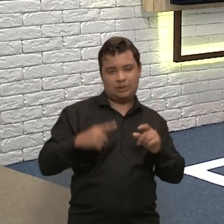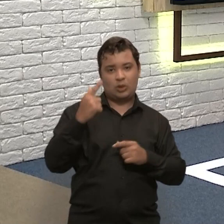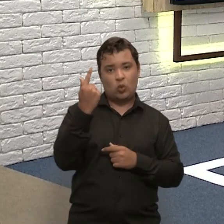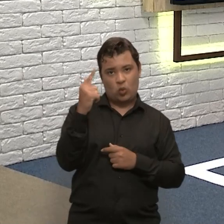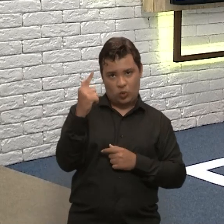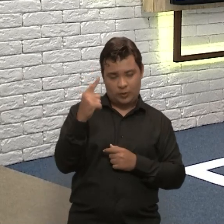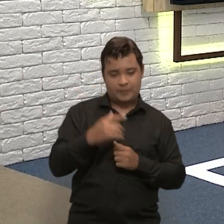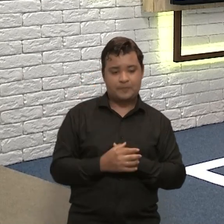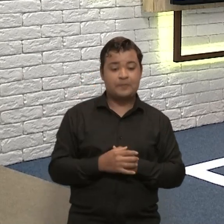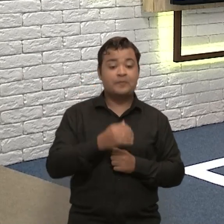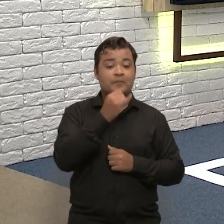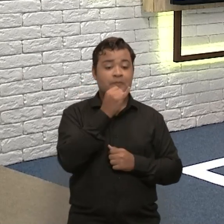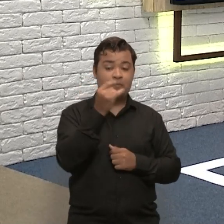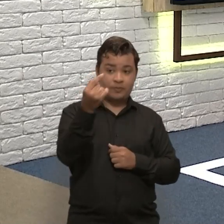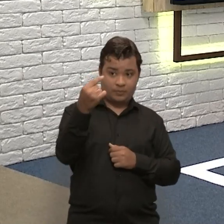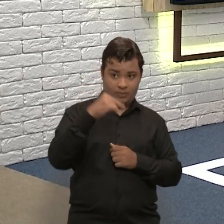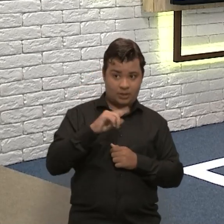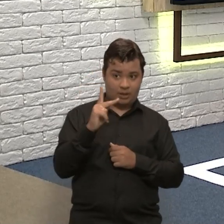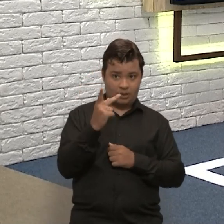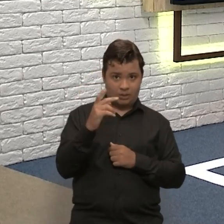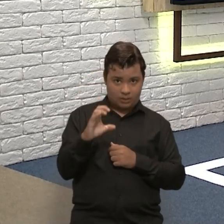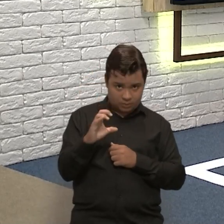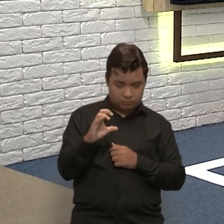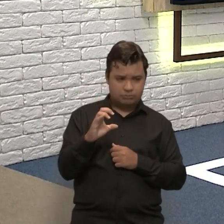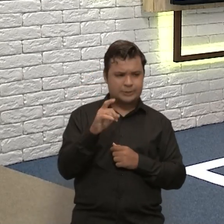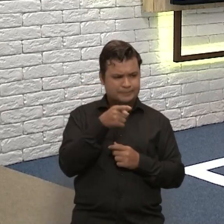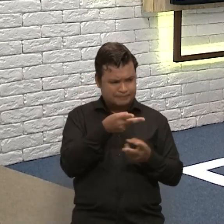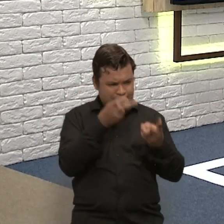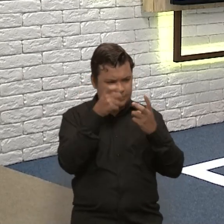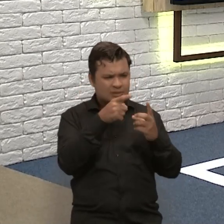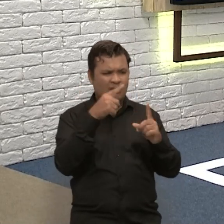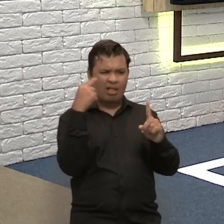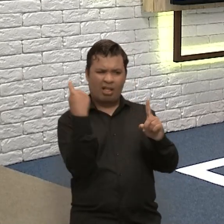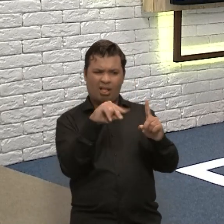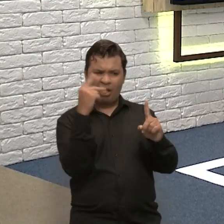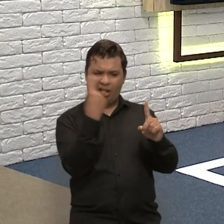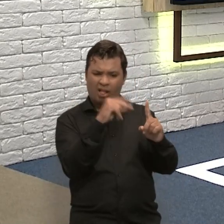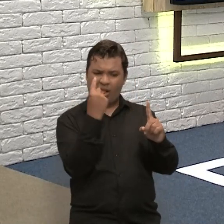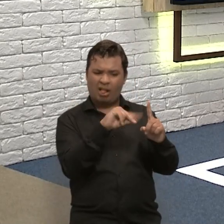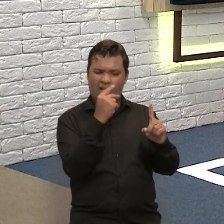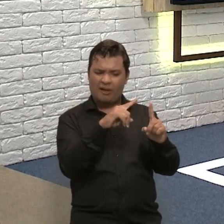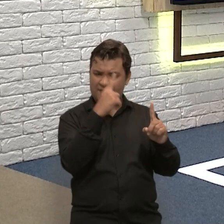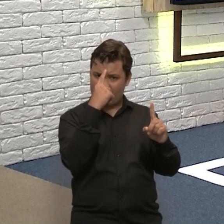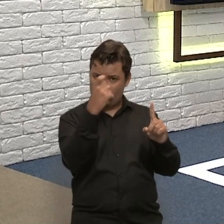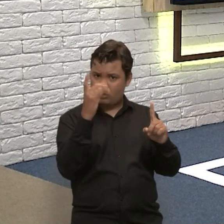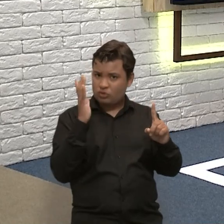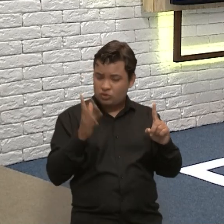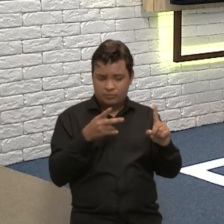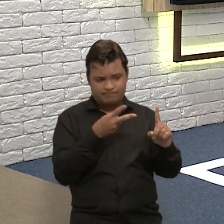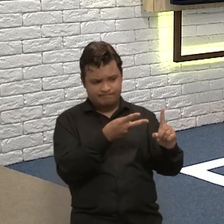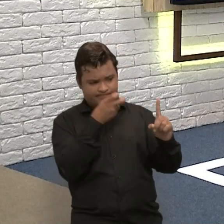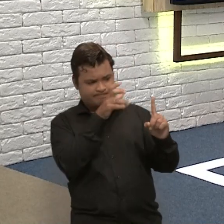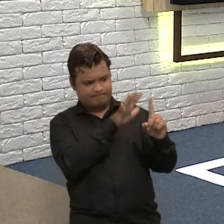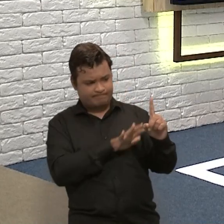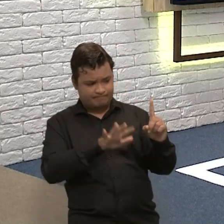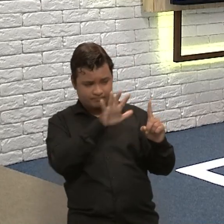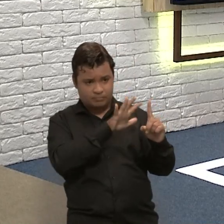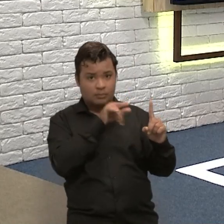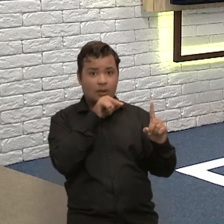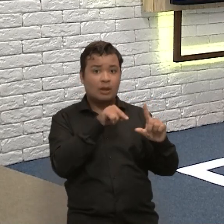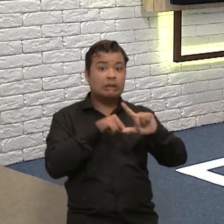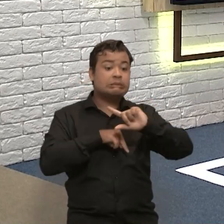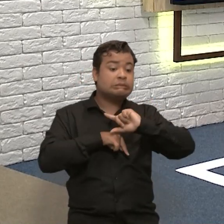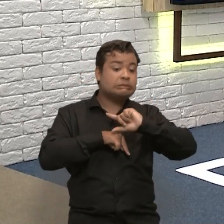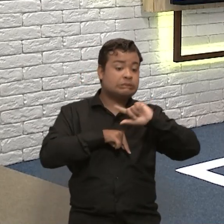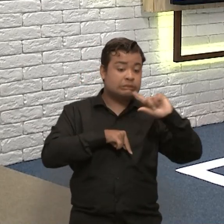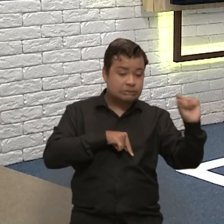é atendida no hospital e identificada com essa situação de violência, na sequência, depois, quando ela sai do hospital,